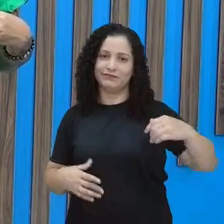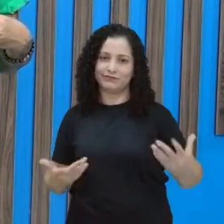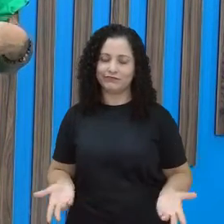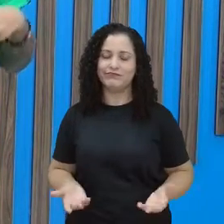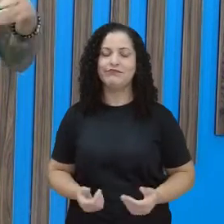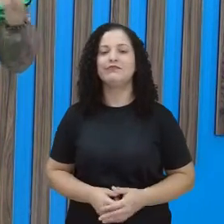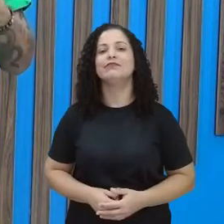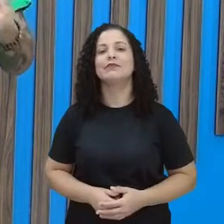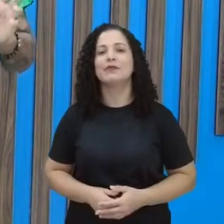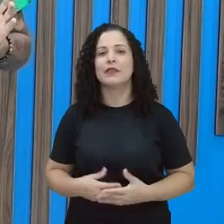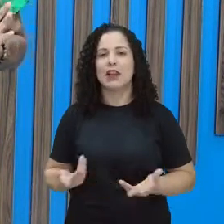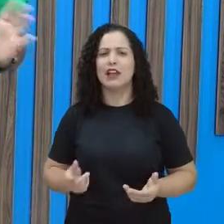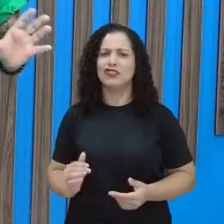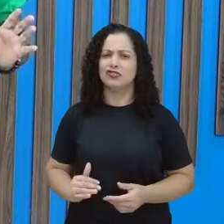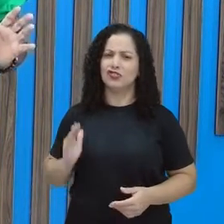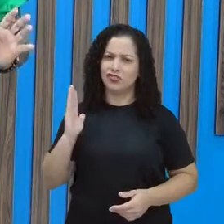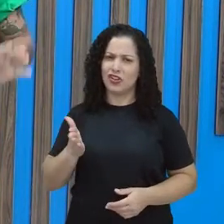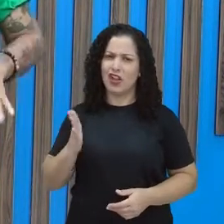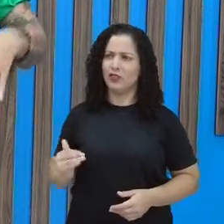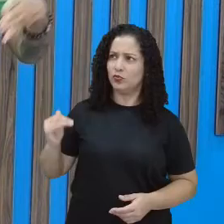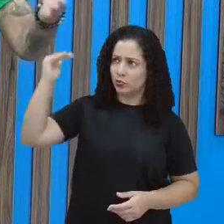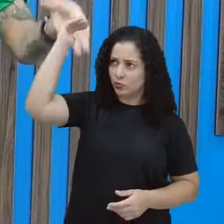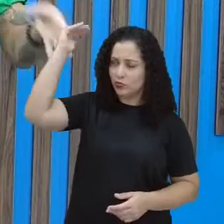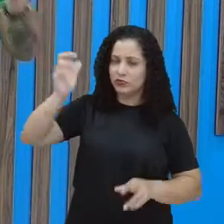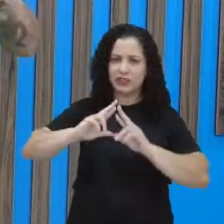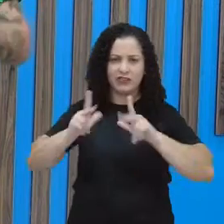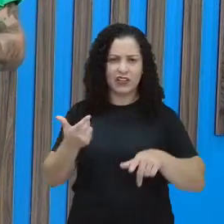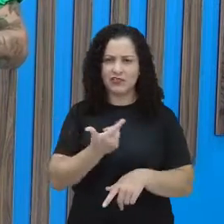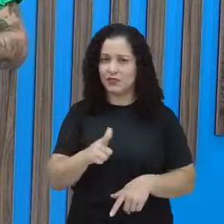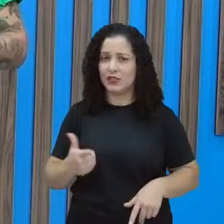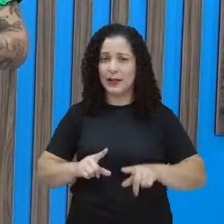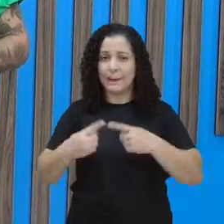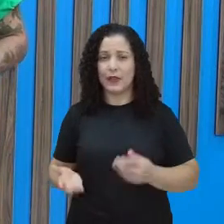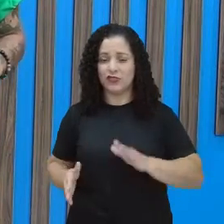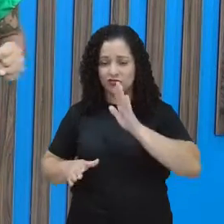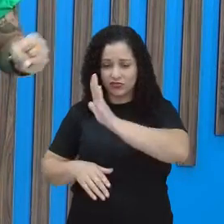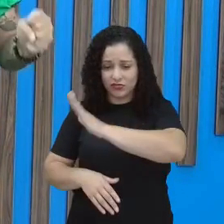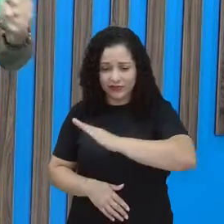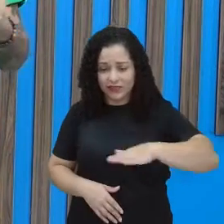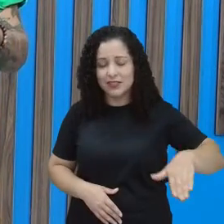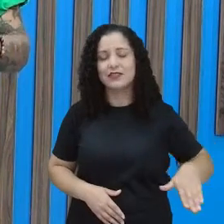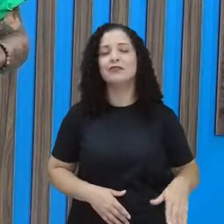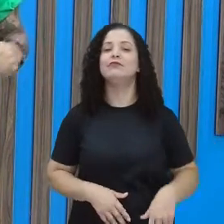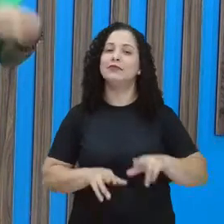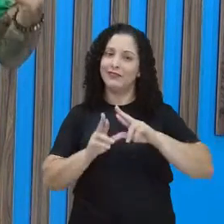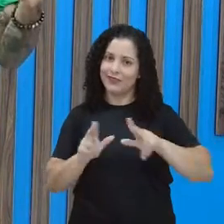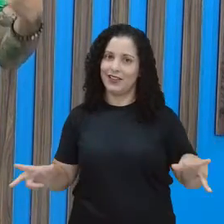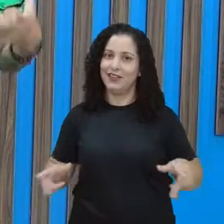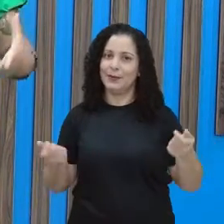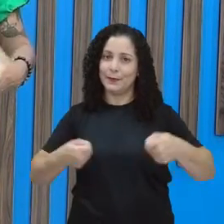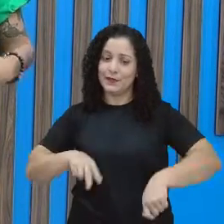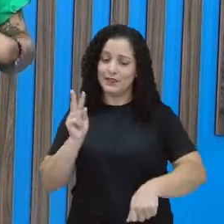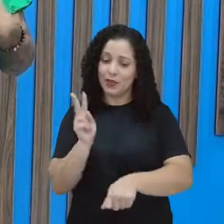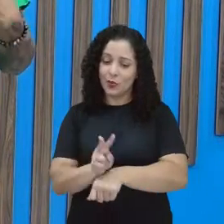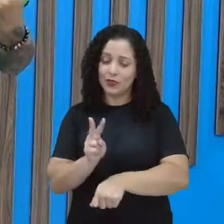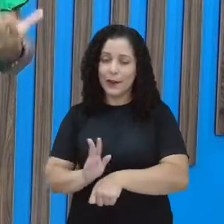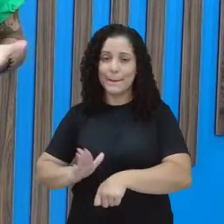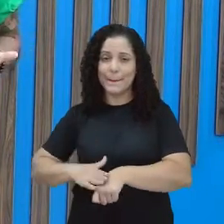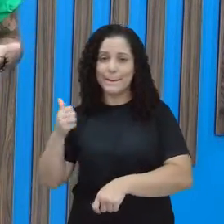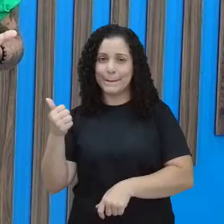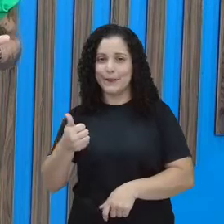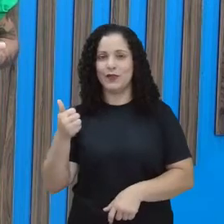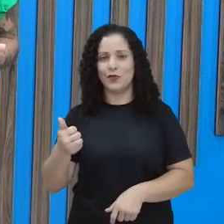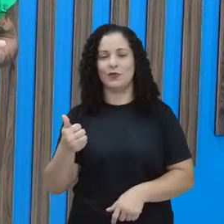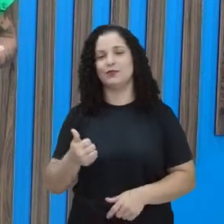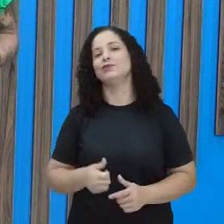dos 30, 2 anos de idade não faz diferença, mas na infância faz. Então, bem importante é a gente cuidar cada vez melhor de